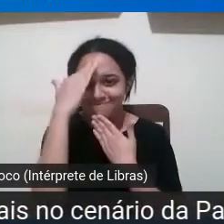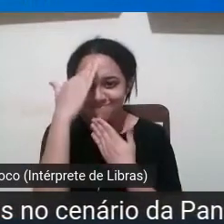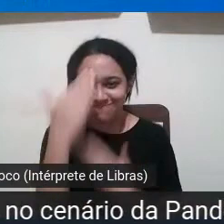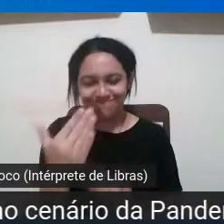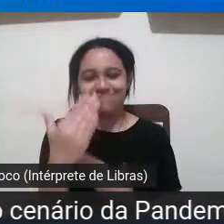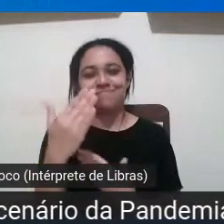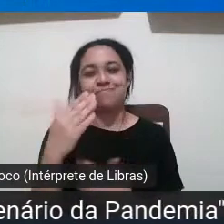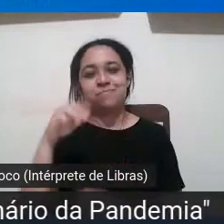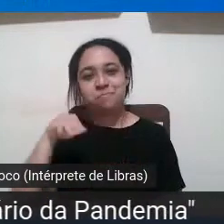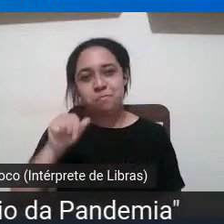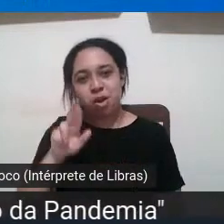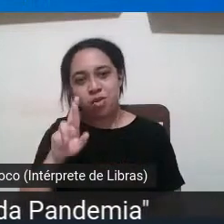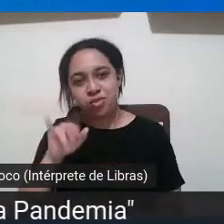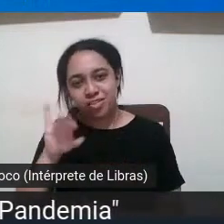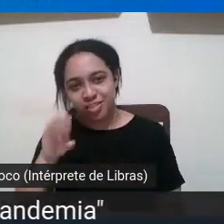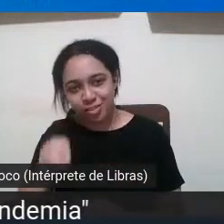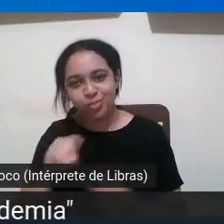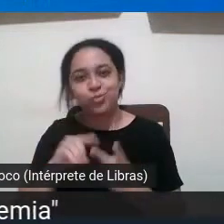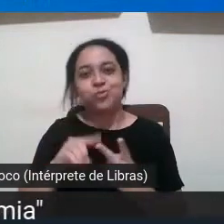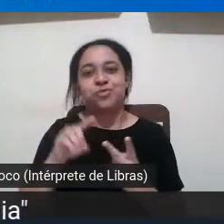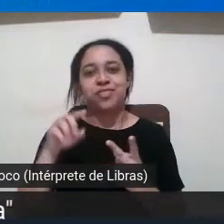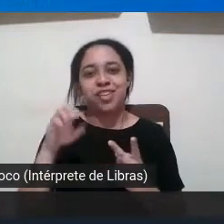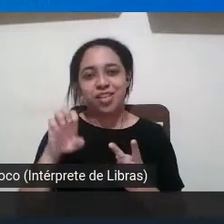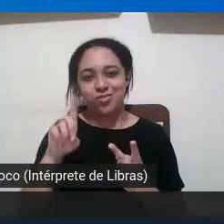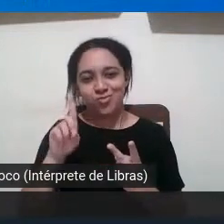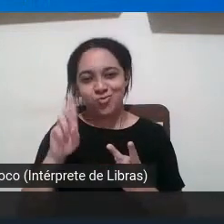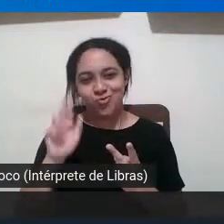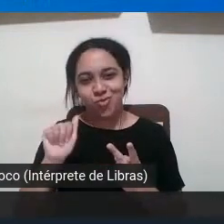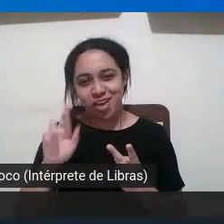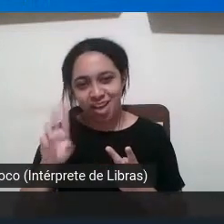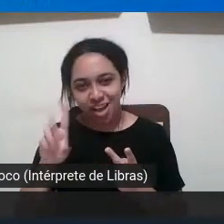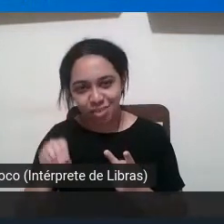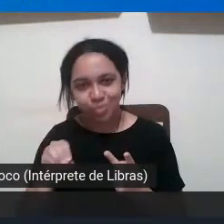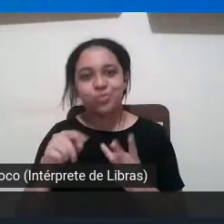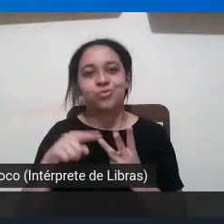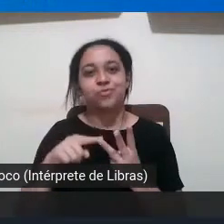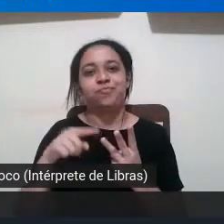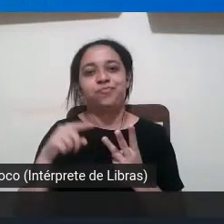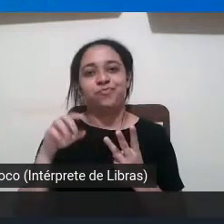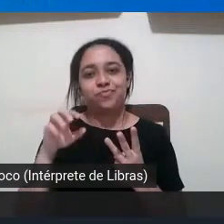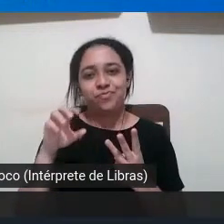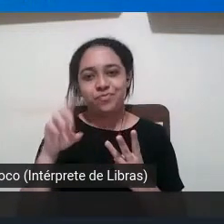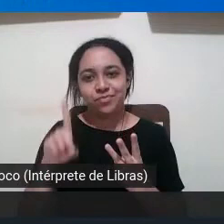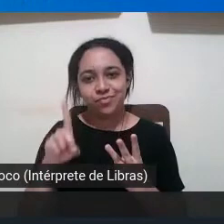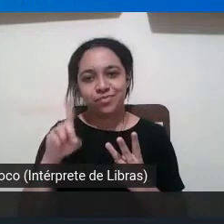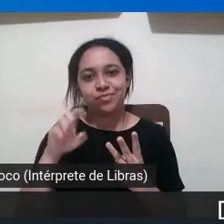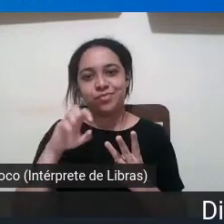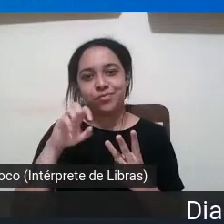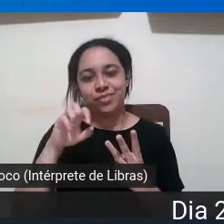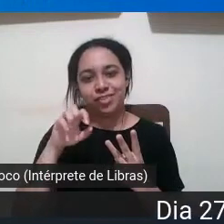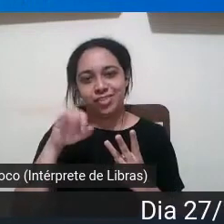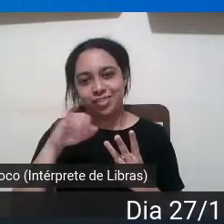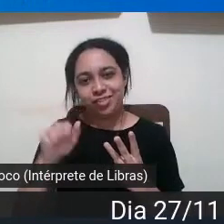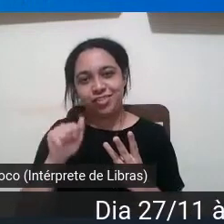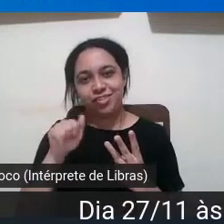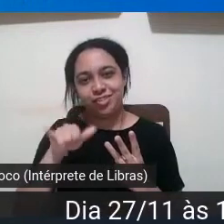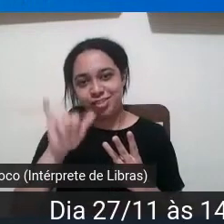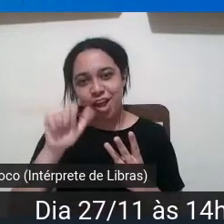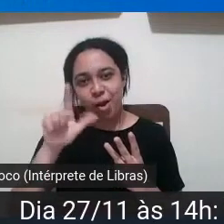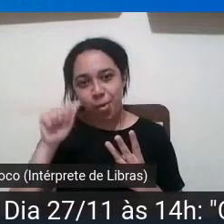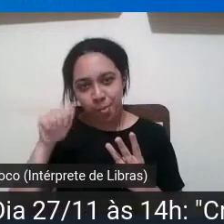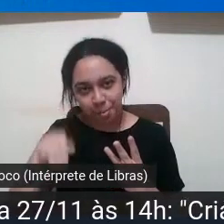Eduardo Marcos Djalma Muito obrigado pela contribuição Obrigado Renata e passa a palavra para se move